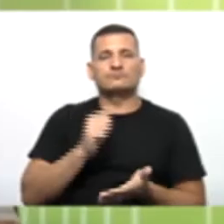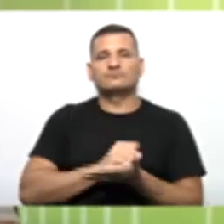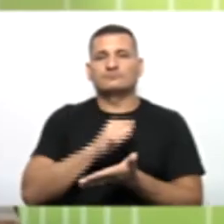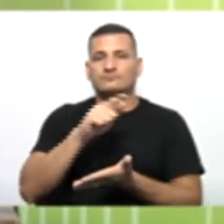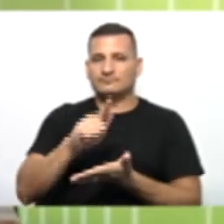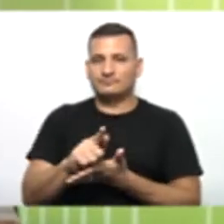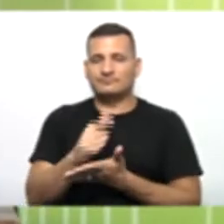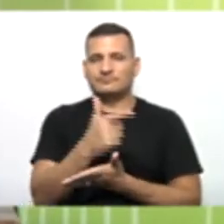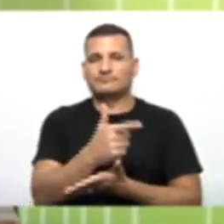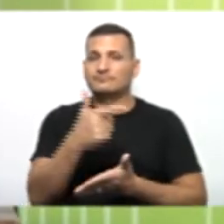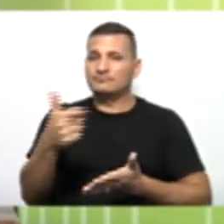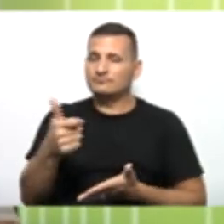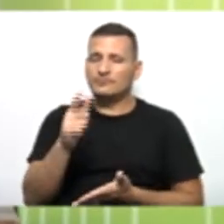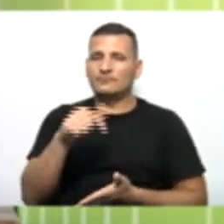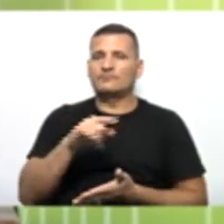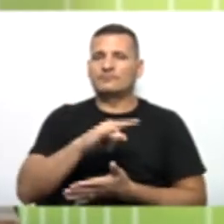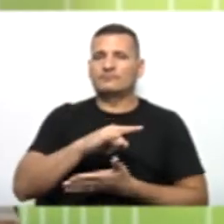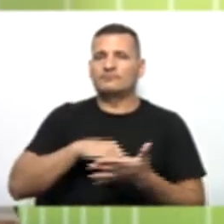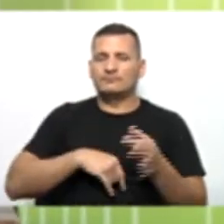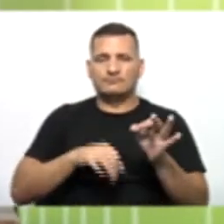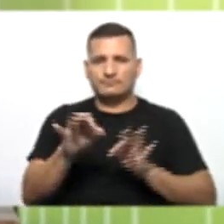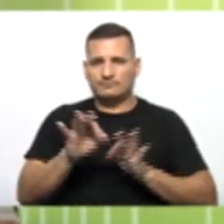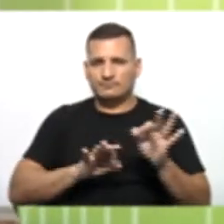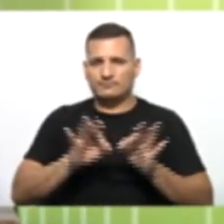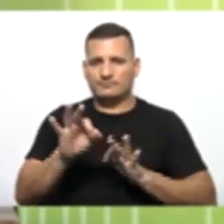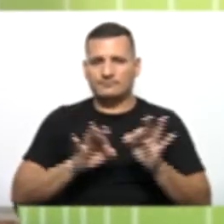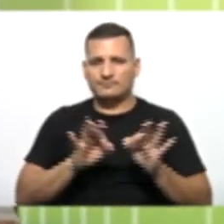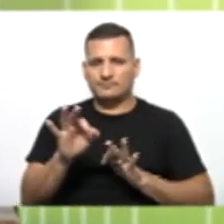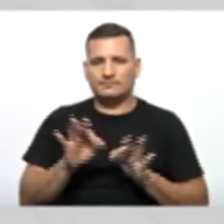um instrumento de planejamento.